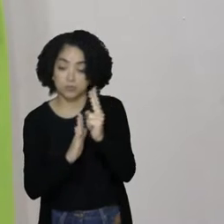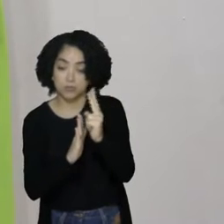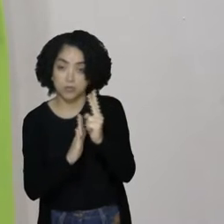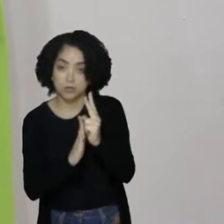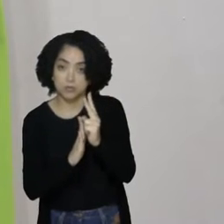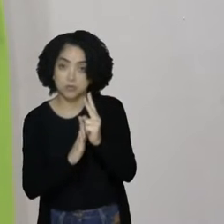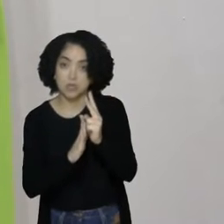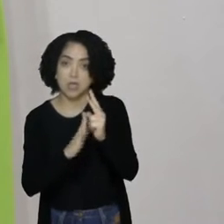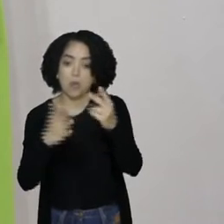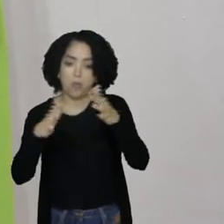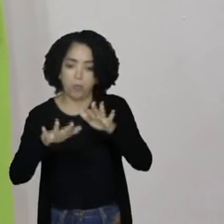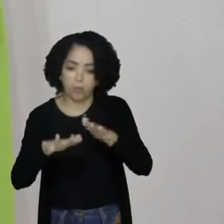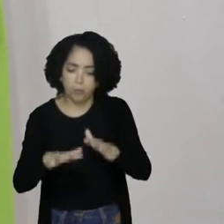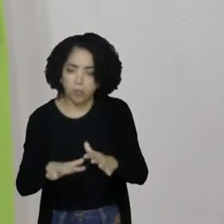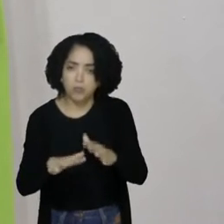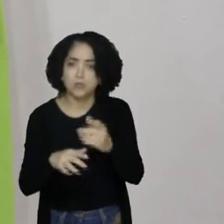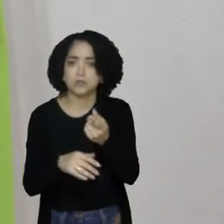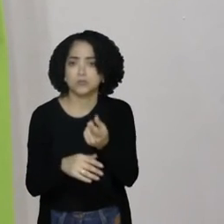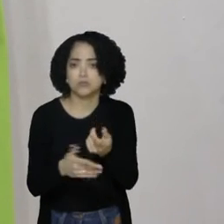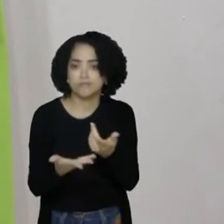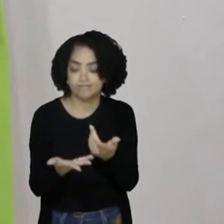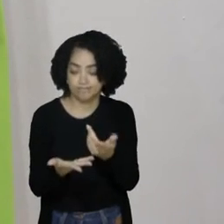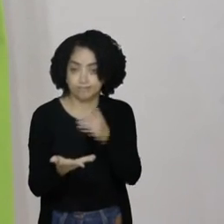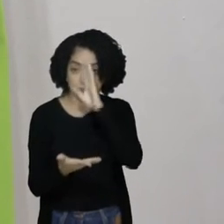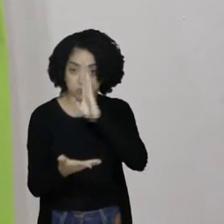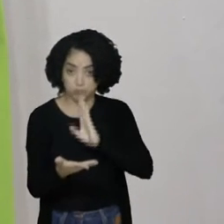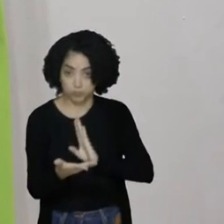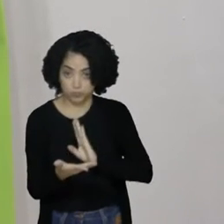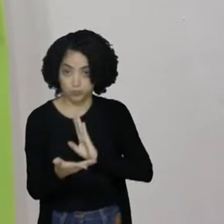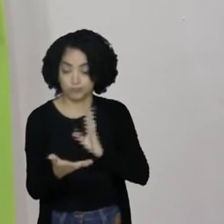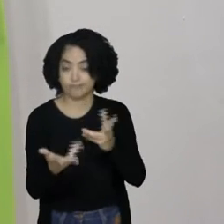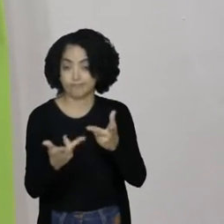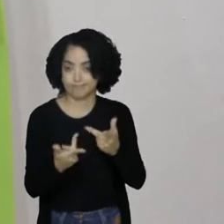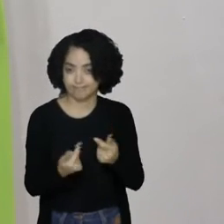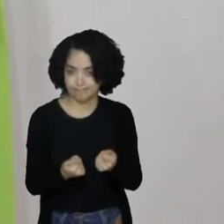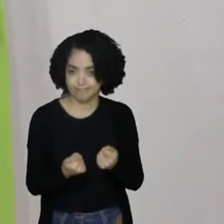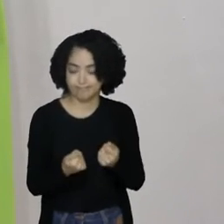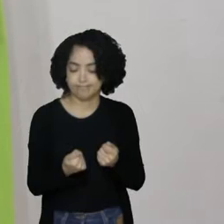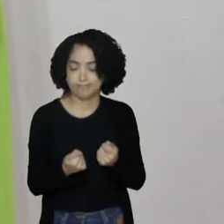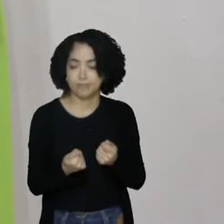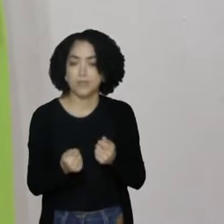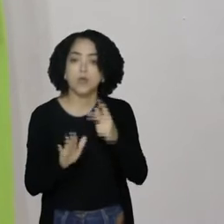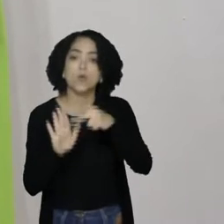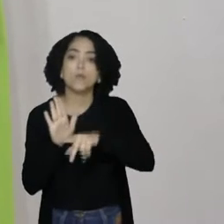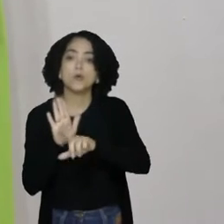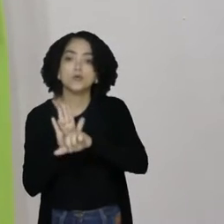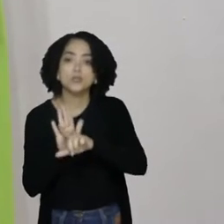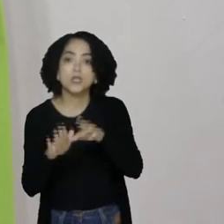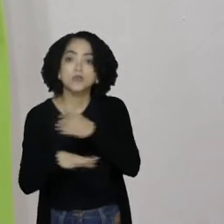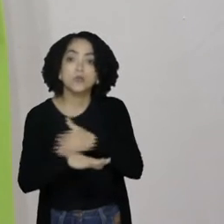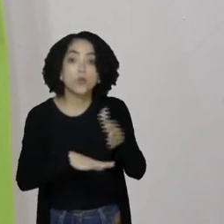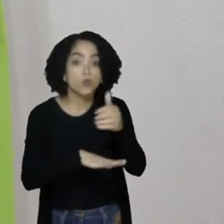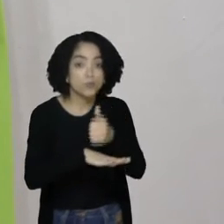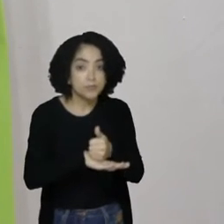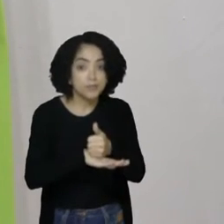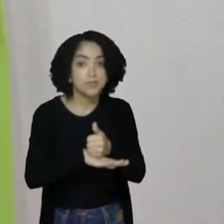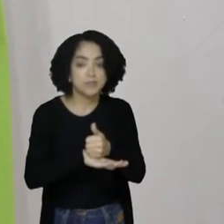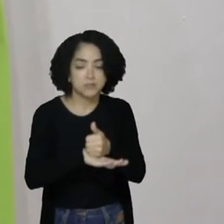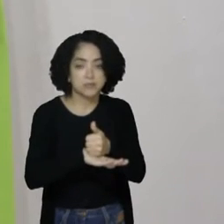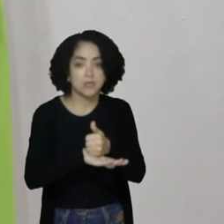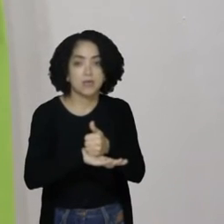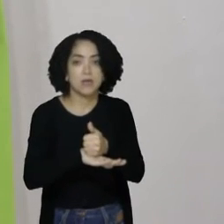Desmonte do serviço público, gratuito e de qualidade. O projeto golpista de Bolsonaro efetivou